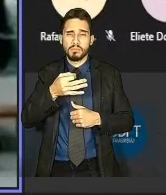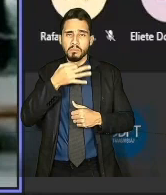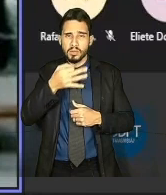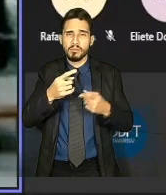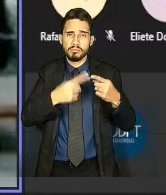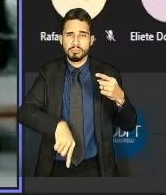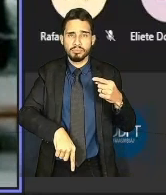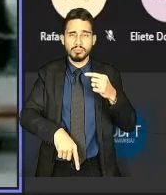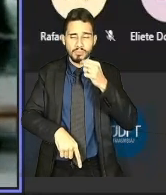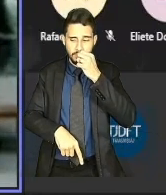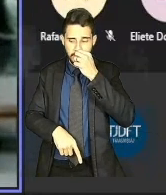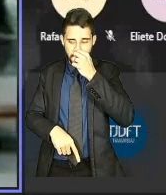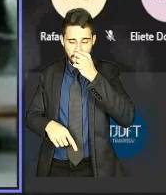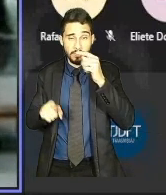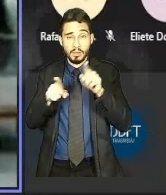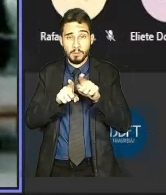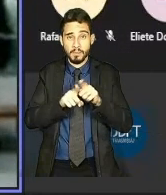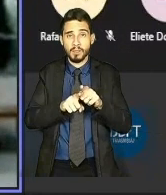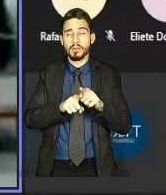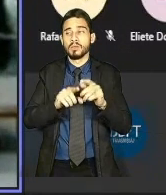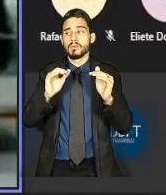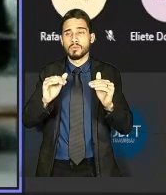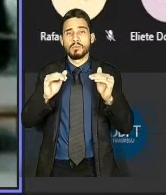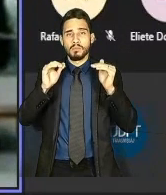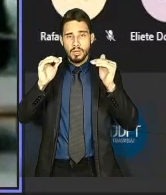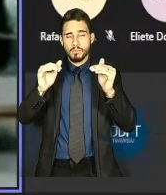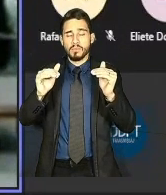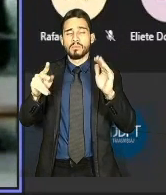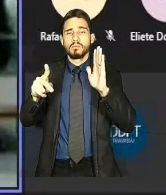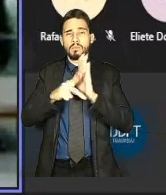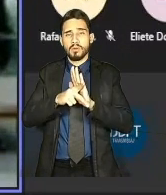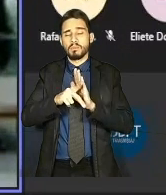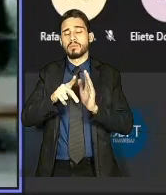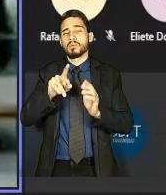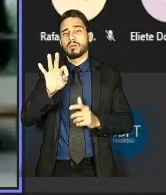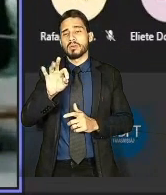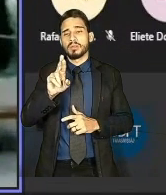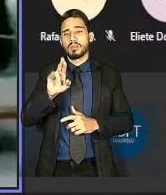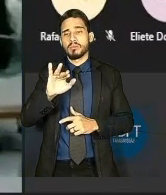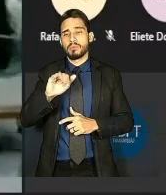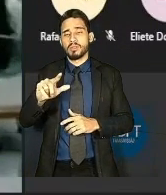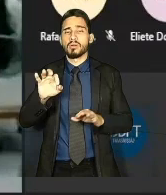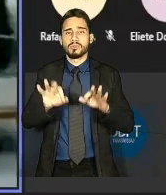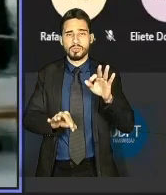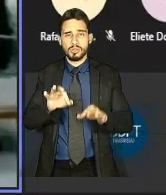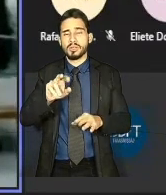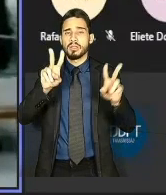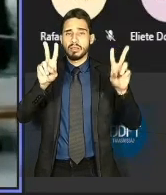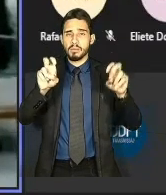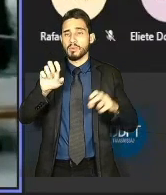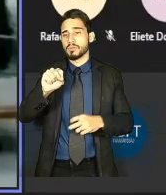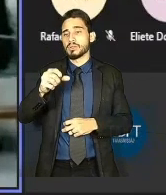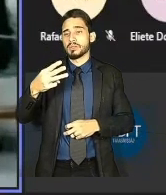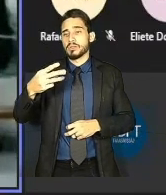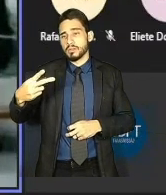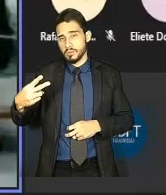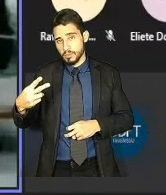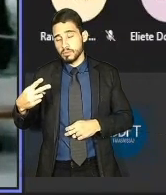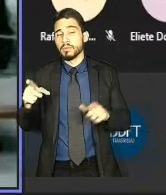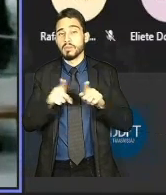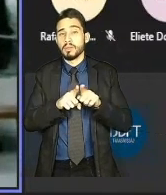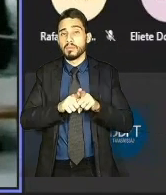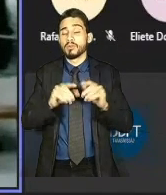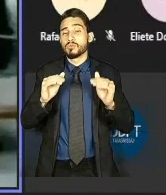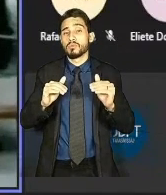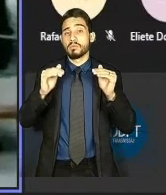partes, e o decidido pelo Colégio Superior Tribunal de Justiça, no tema 882, e pelo Supremo